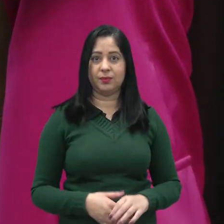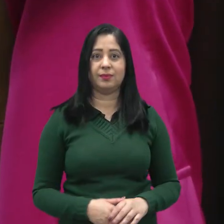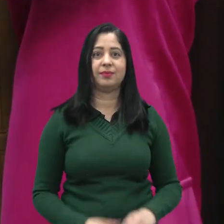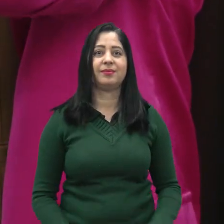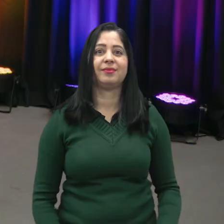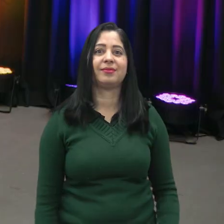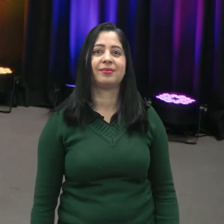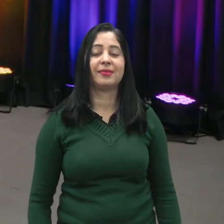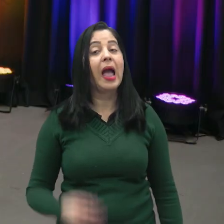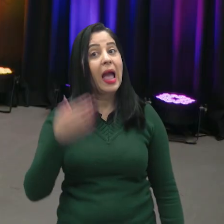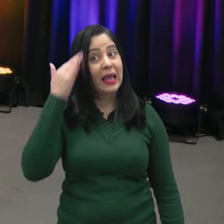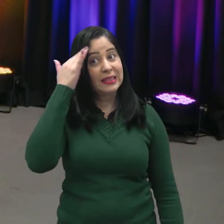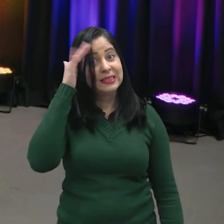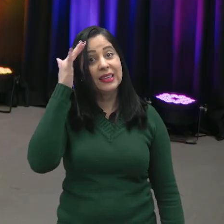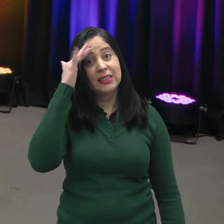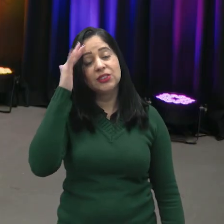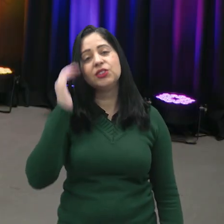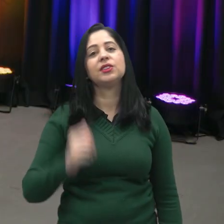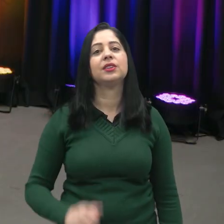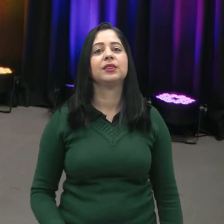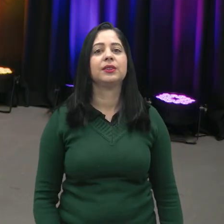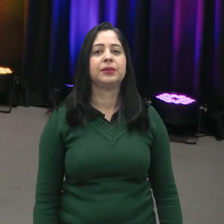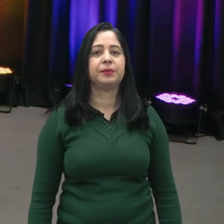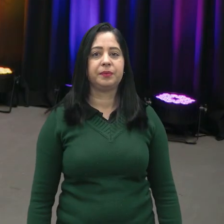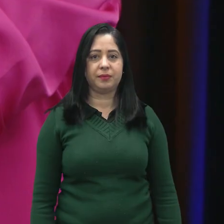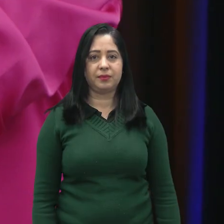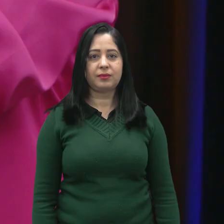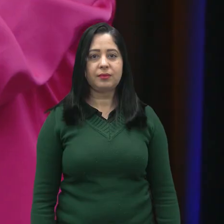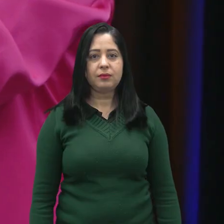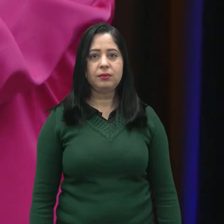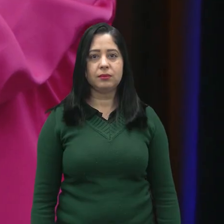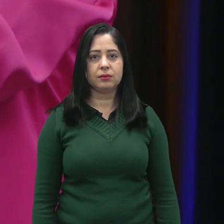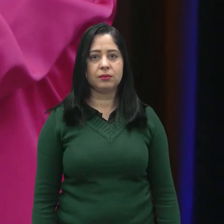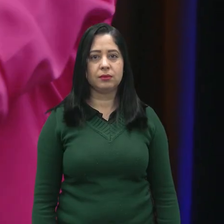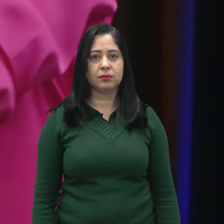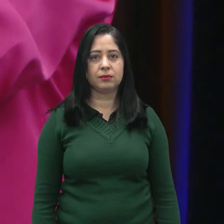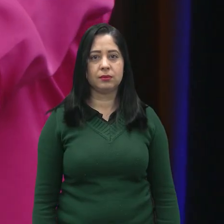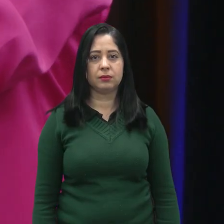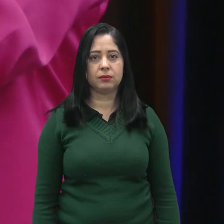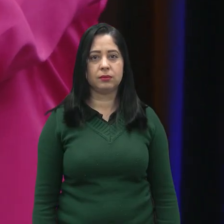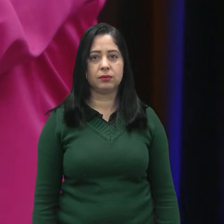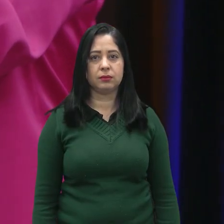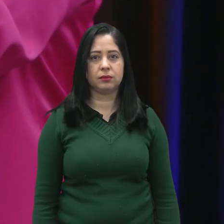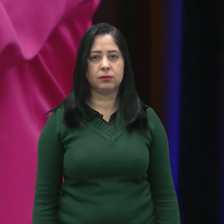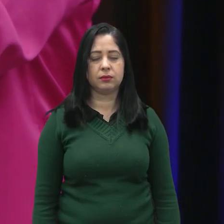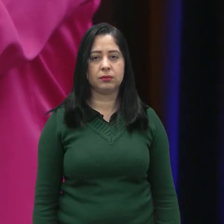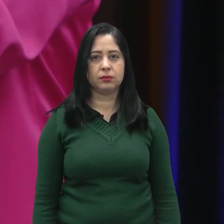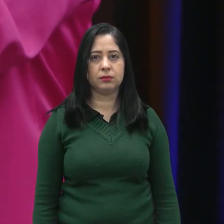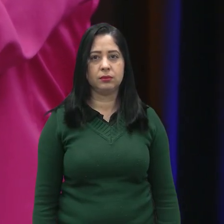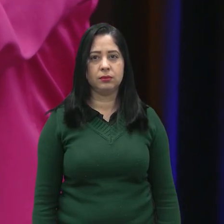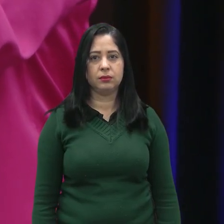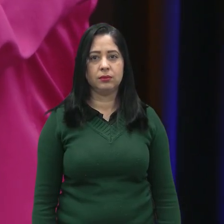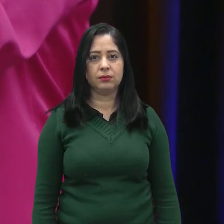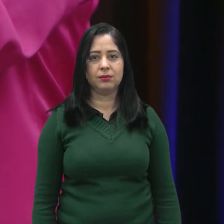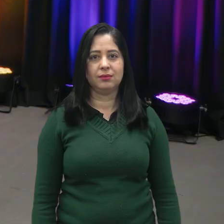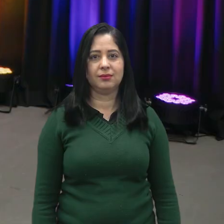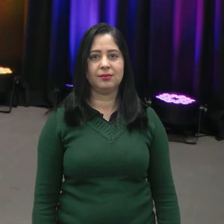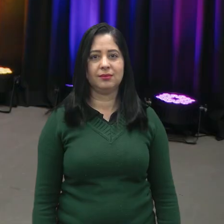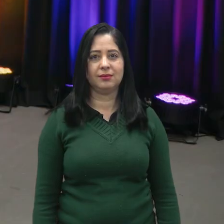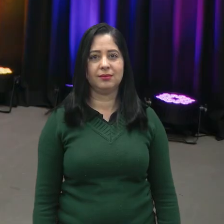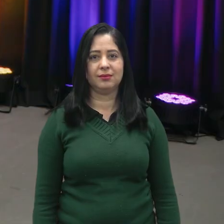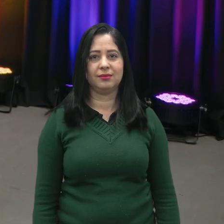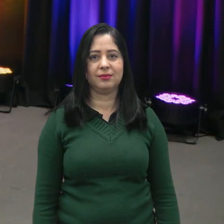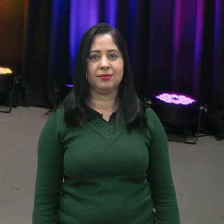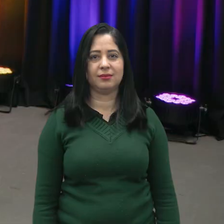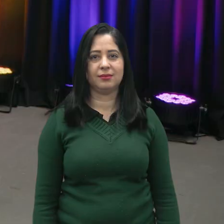cima. Isso. Ah, verdade, gente. Porque aqui, ó, o dedão, ele tá mais livre, tá mais ó. fraco. Se você tá tentar vendo? pra fora, eu tenho não força. Vai. E a gente desesperada, a